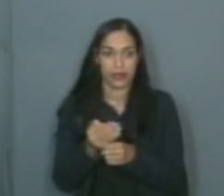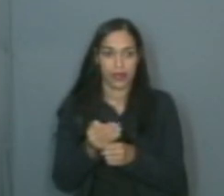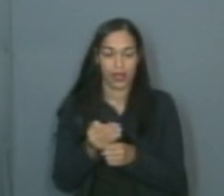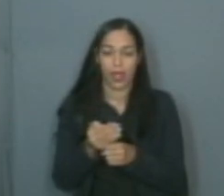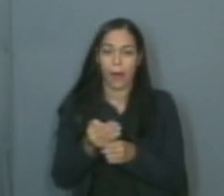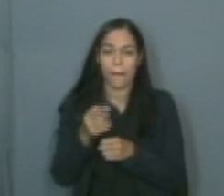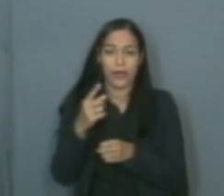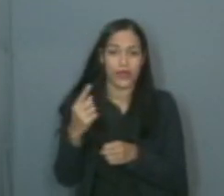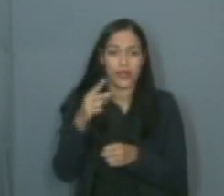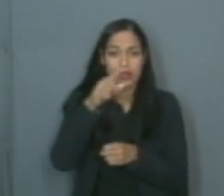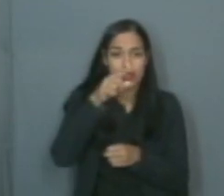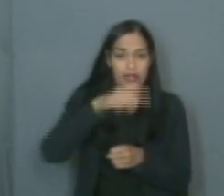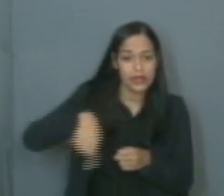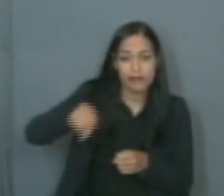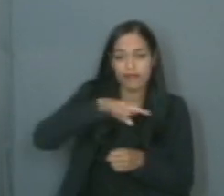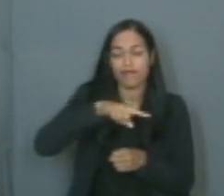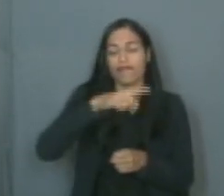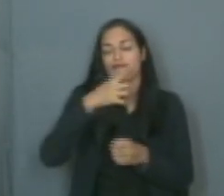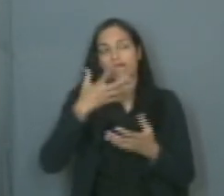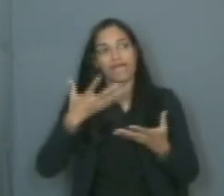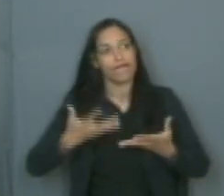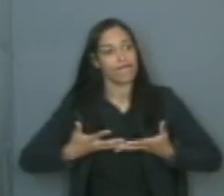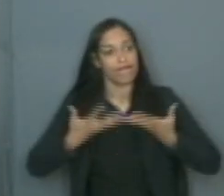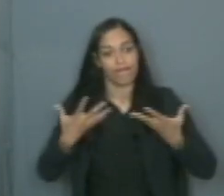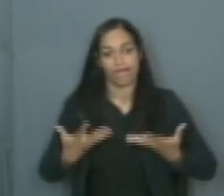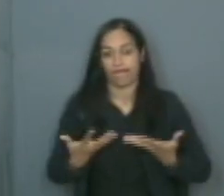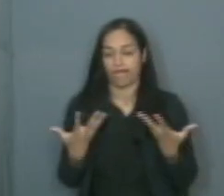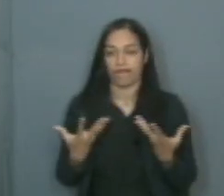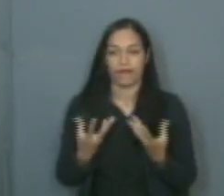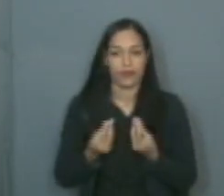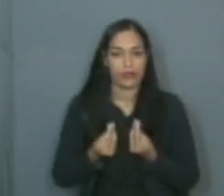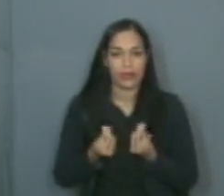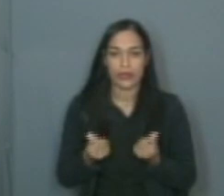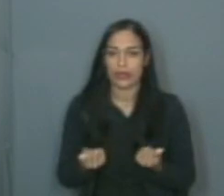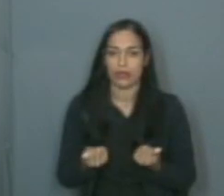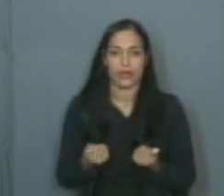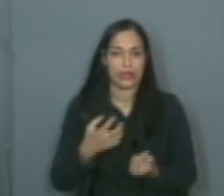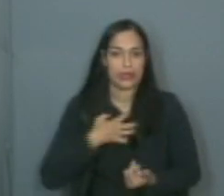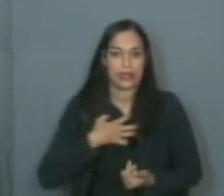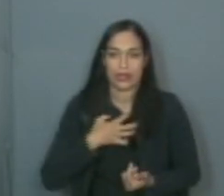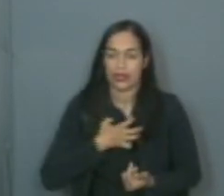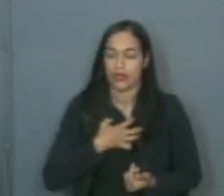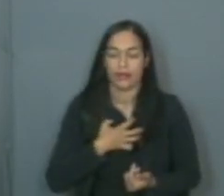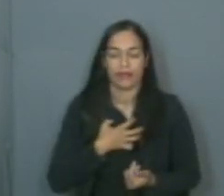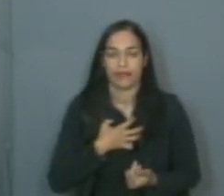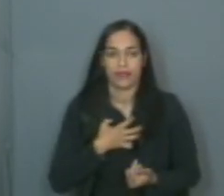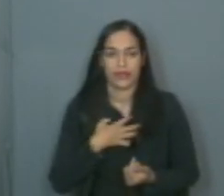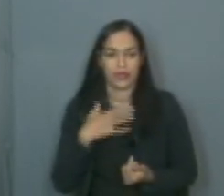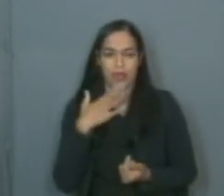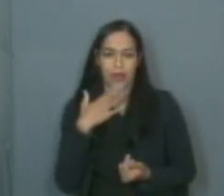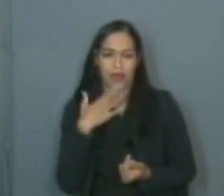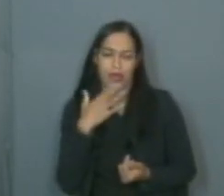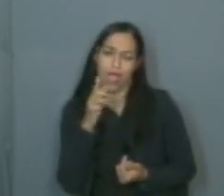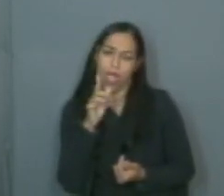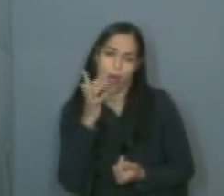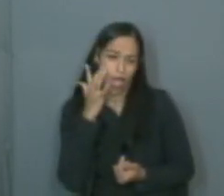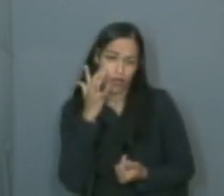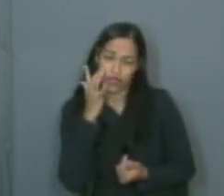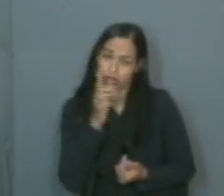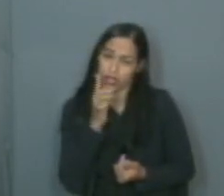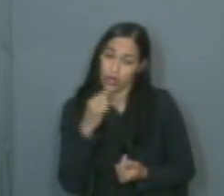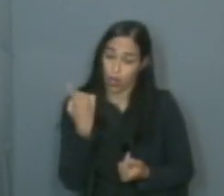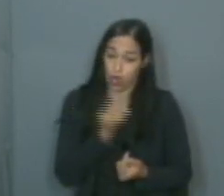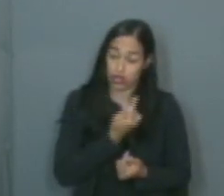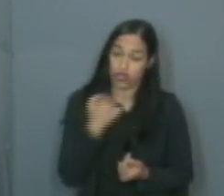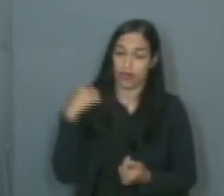exaltados. E eu não acho que isso é o melhor formato. Eu não acho que foi para isso que nós fomos